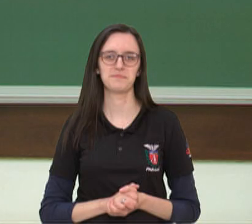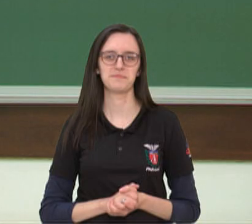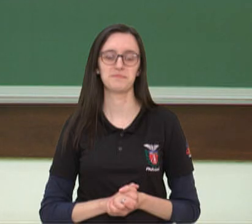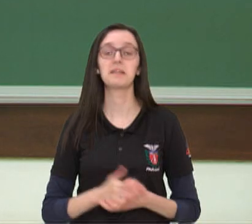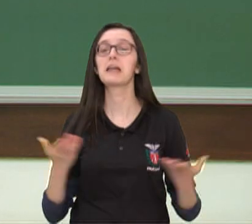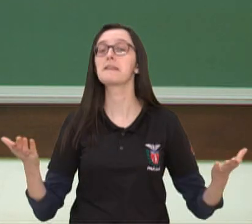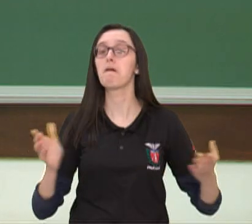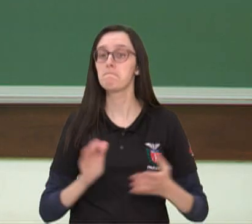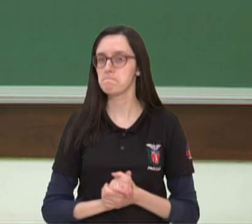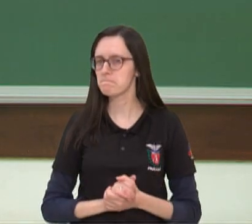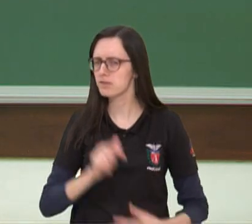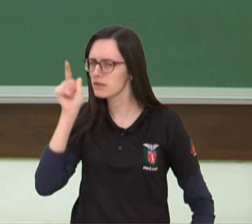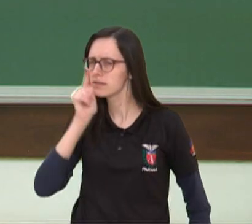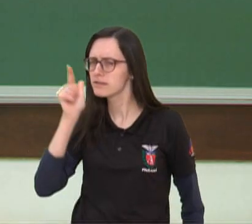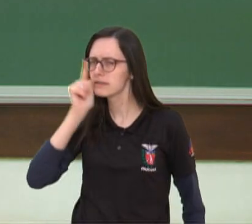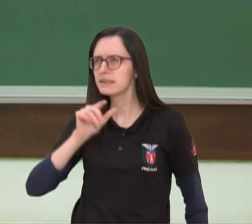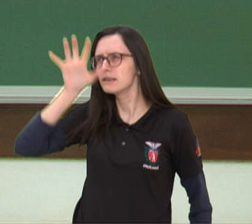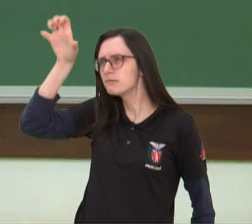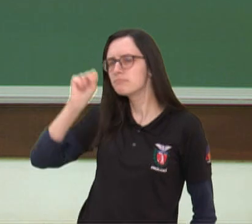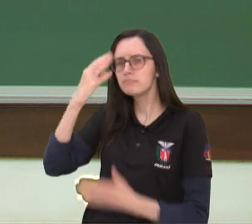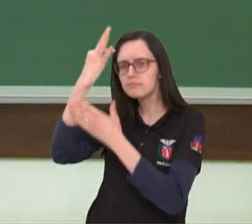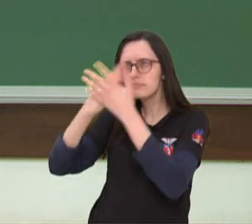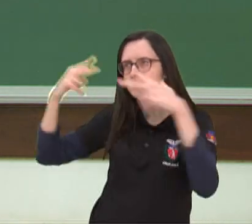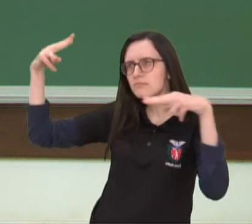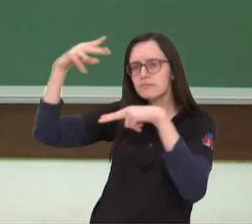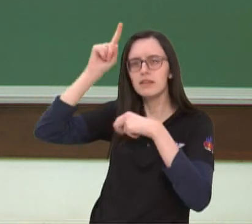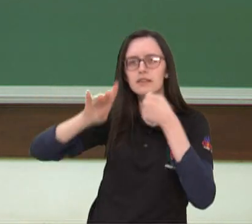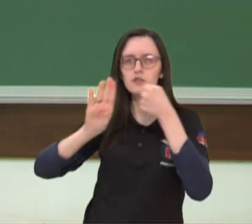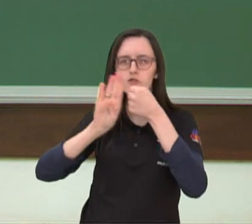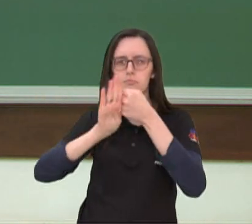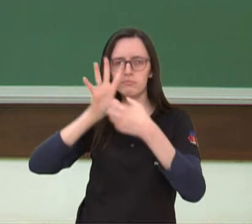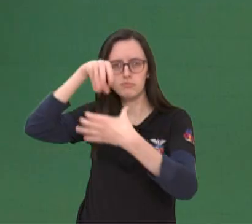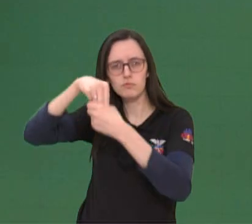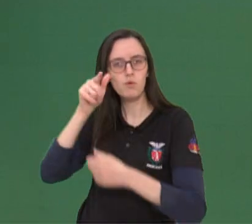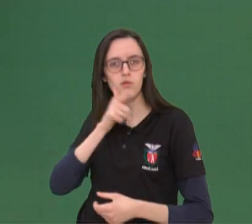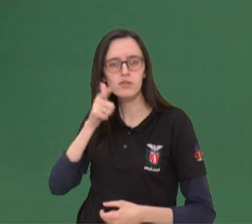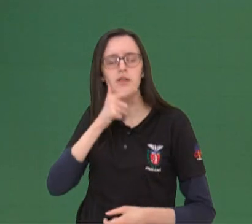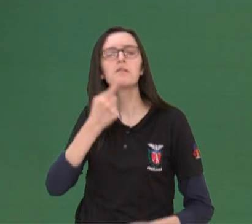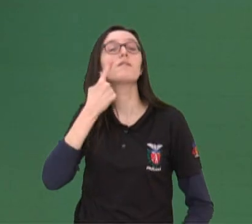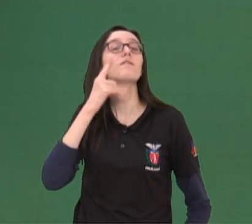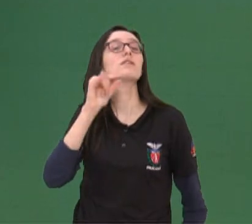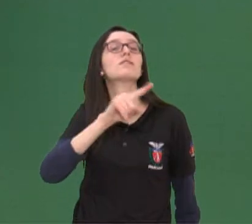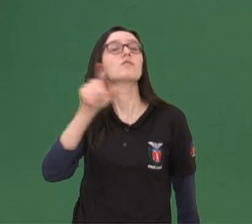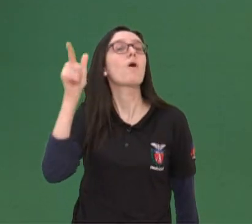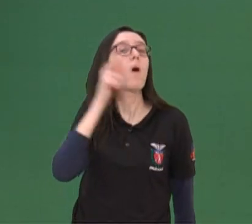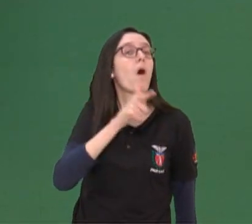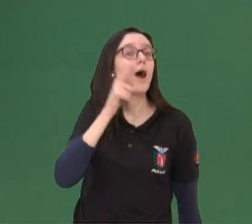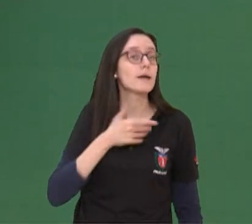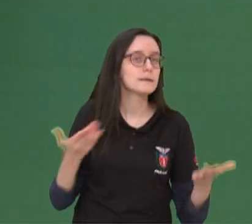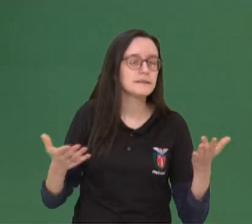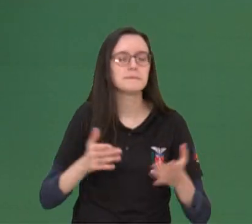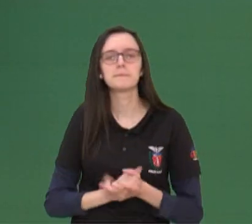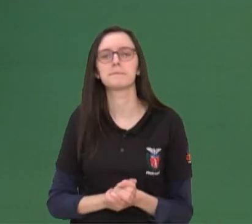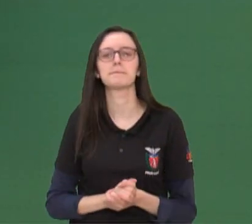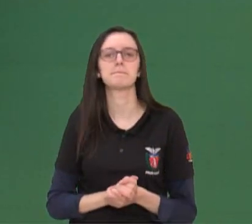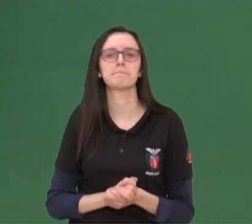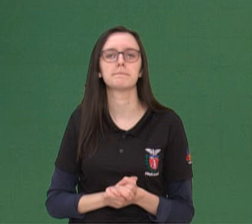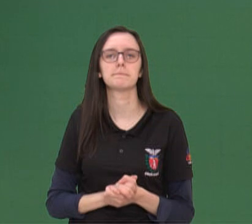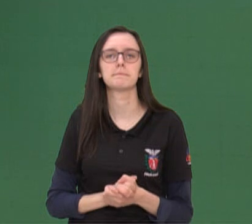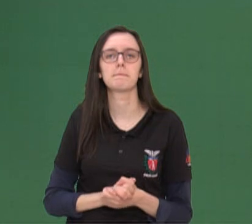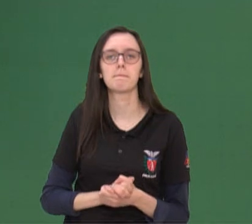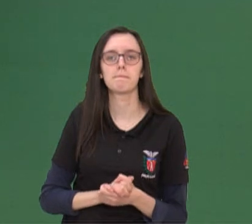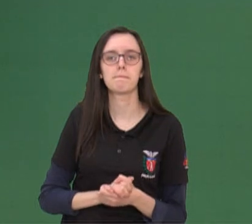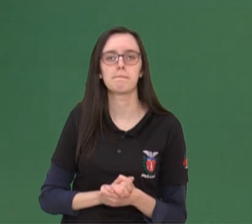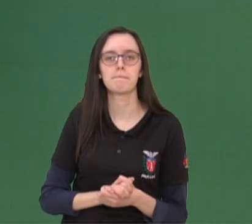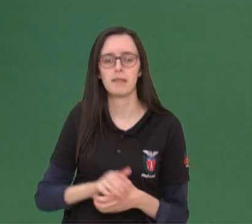E então, conseguiram retirar os substantivos desse trechinho? Vamos ver se vocês conseguiram? O